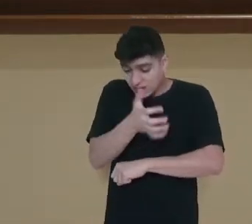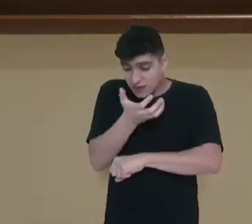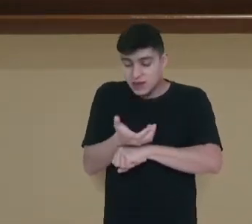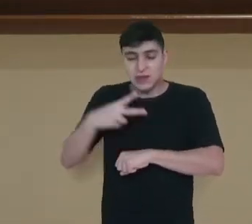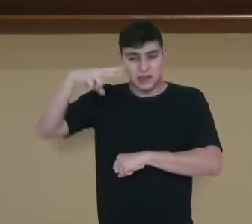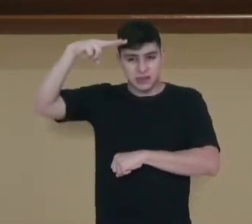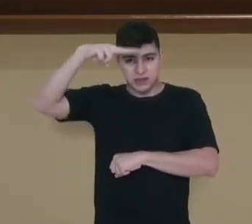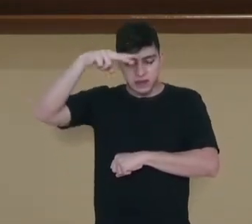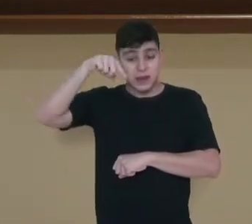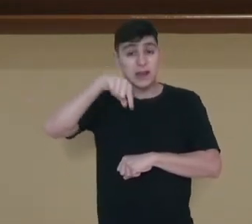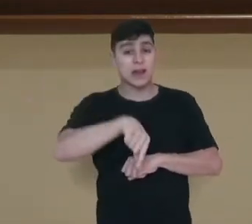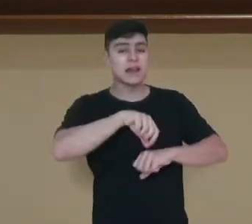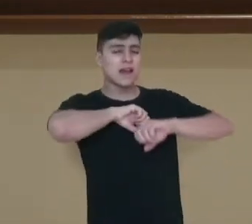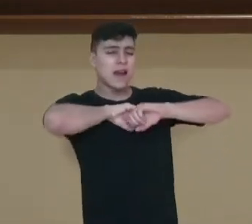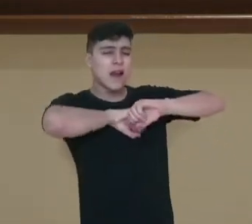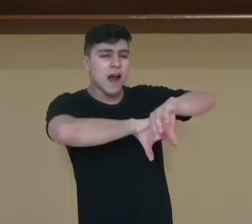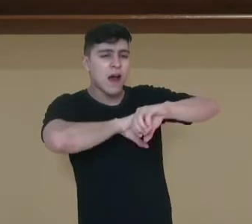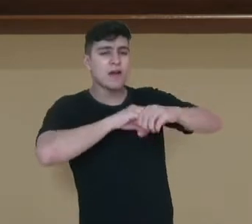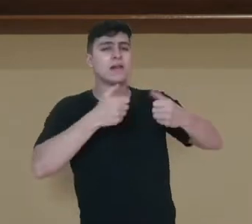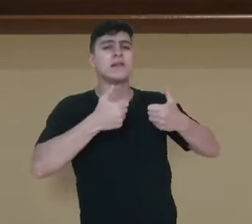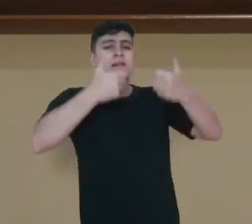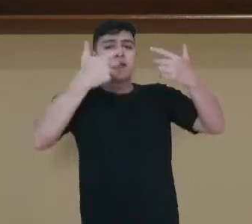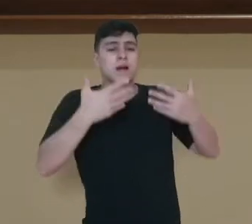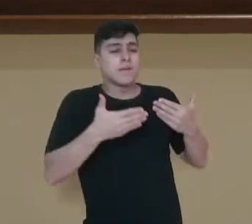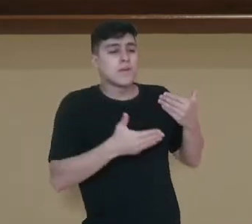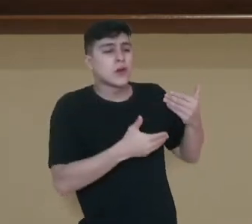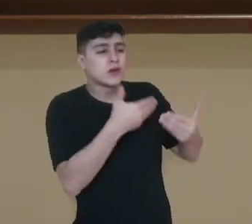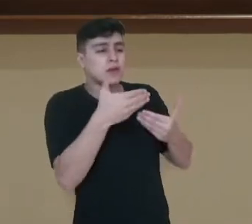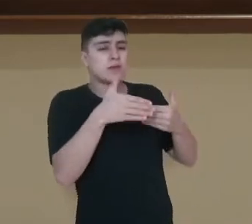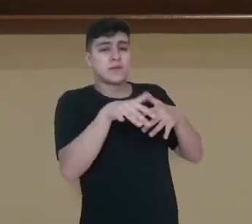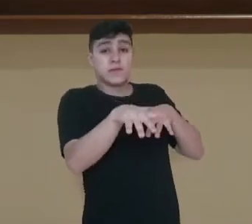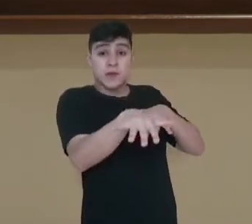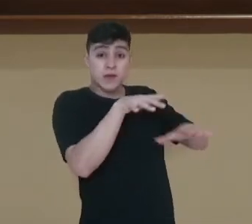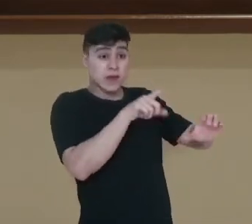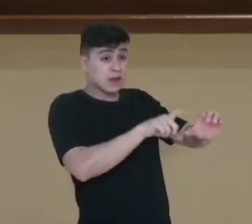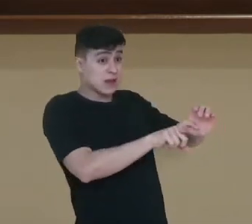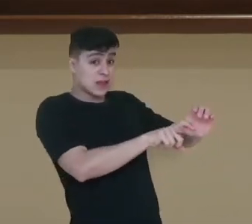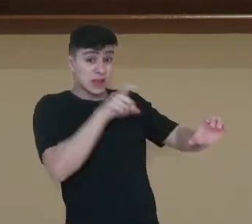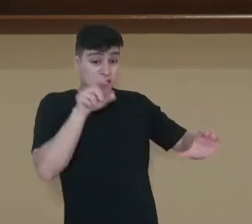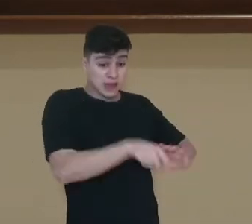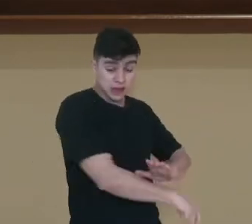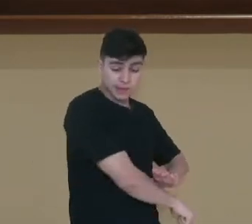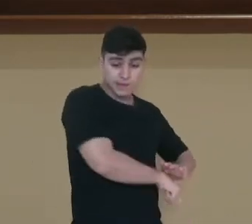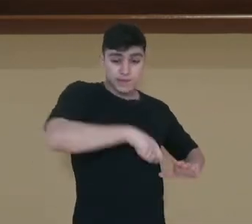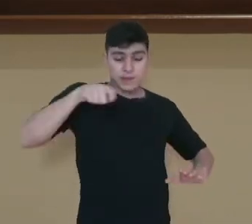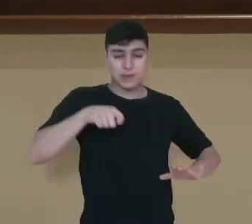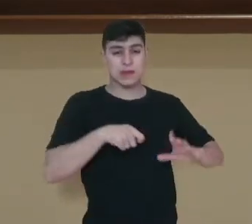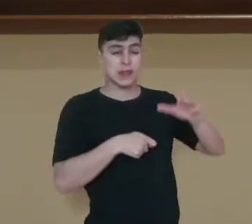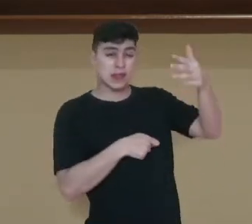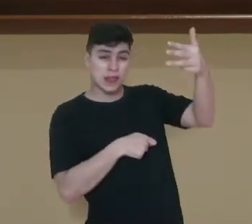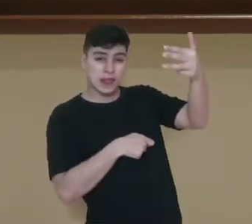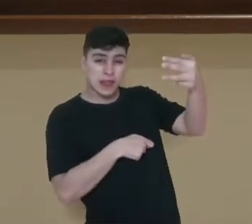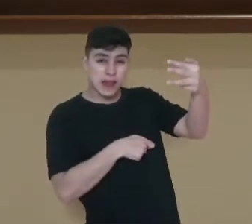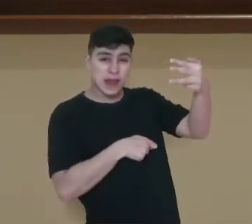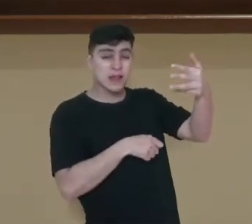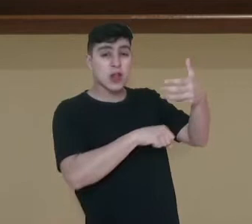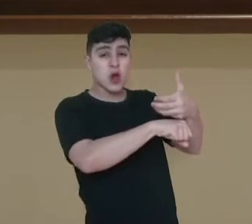o processo, sobre o movimento de independência das 13 colônias